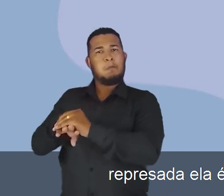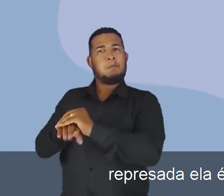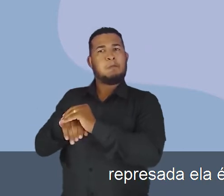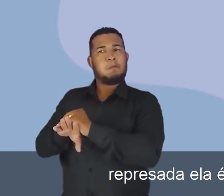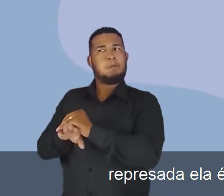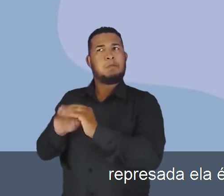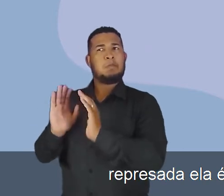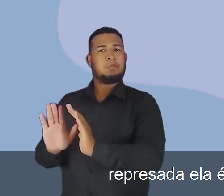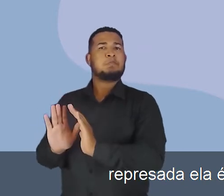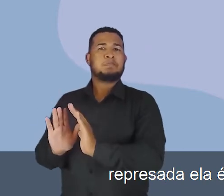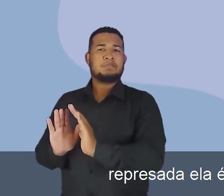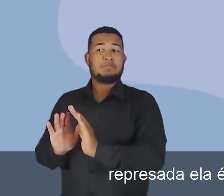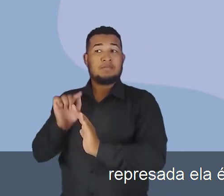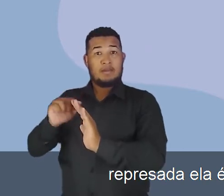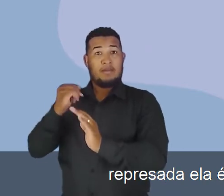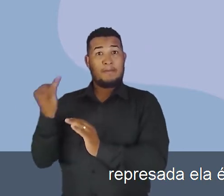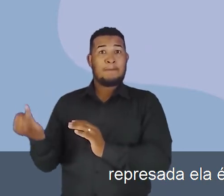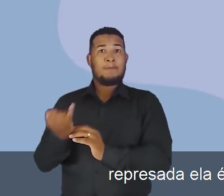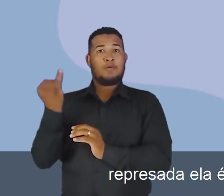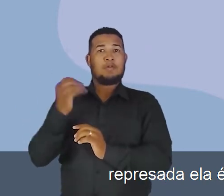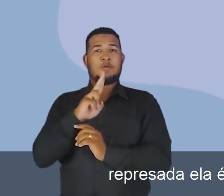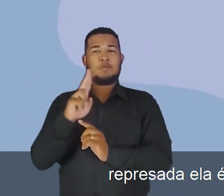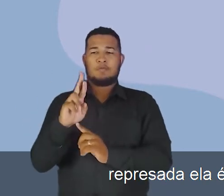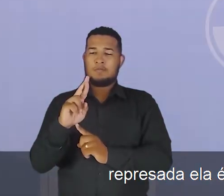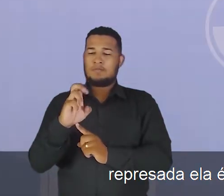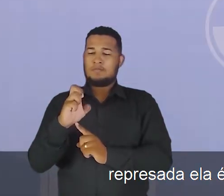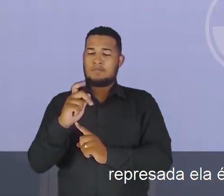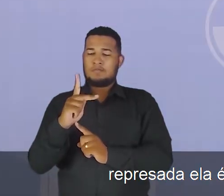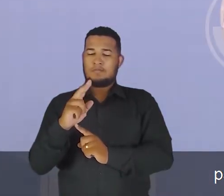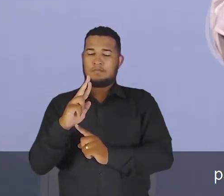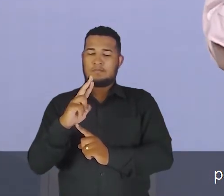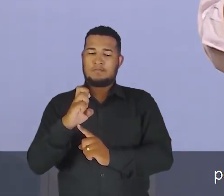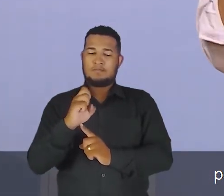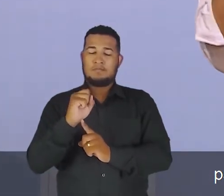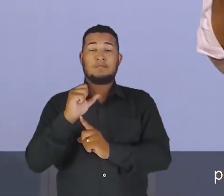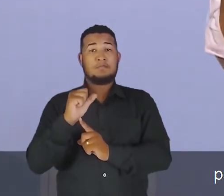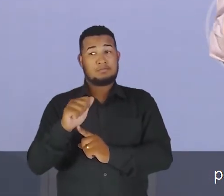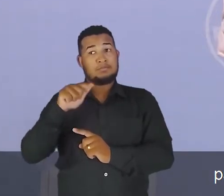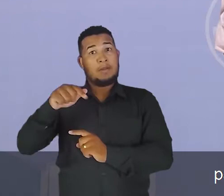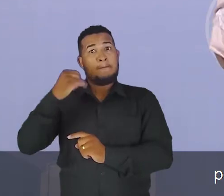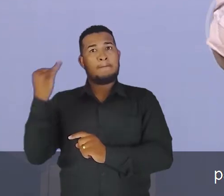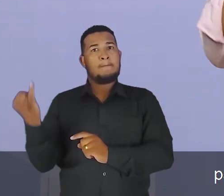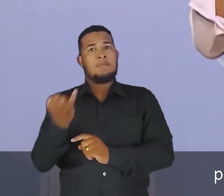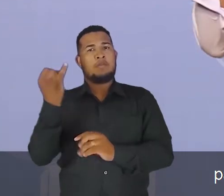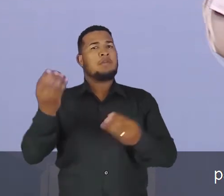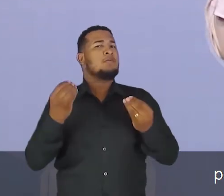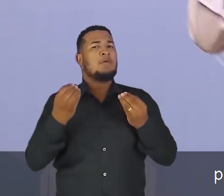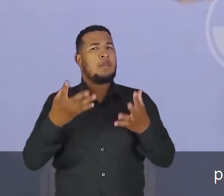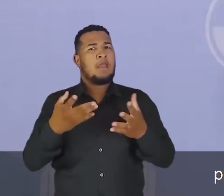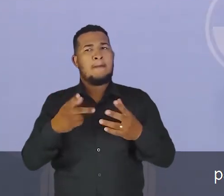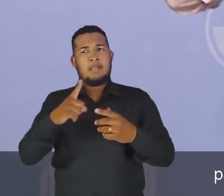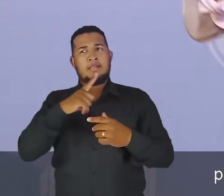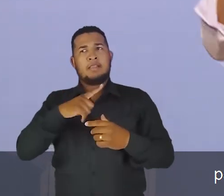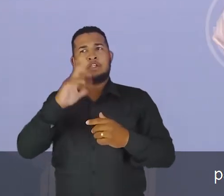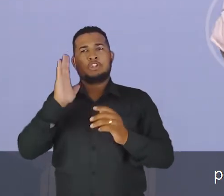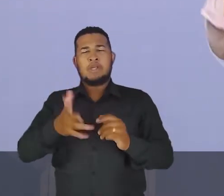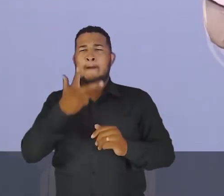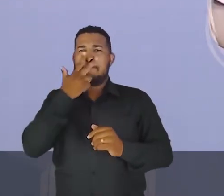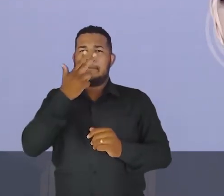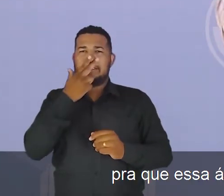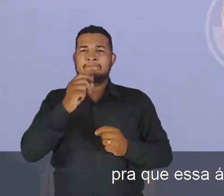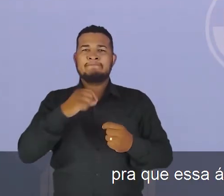água represada ela é muito importante. Preste atenção aqui em mim, ela é importante para ela poder gerar um certo peso, uma